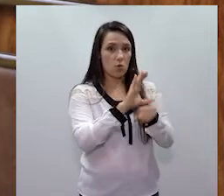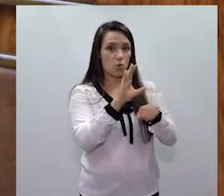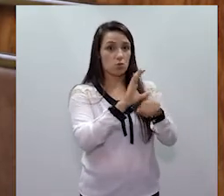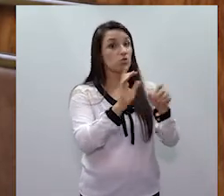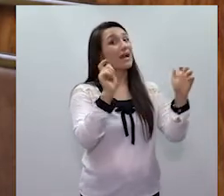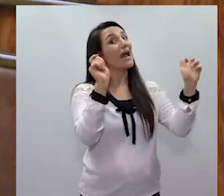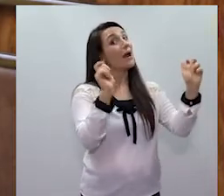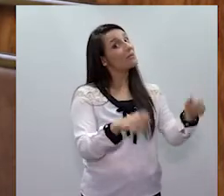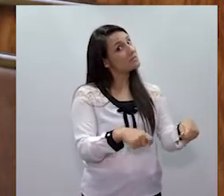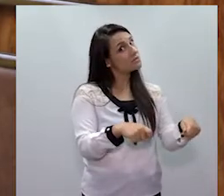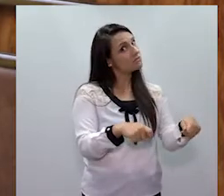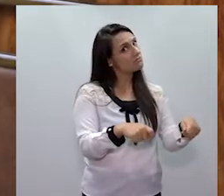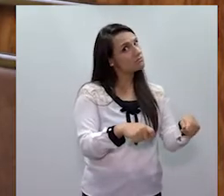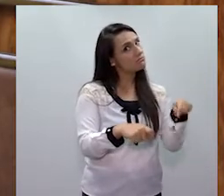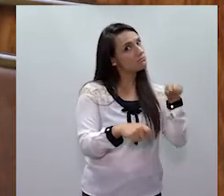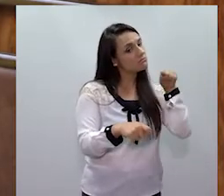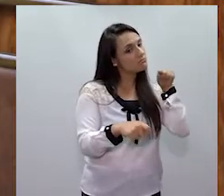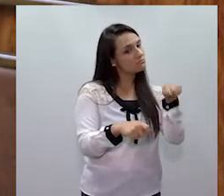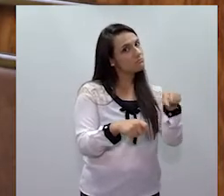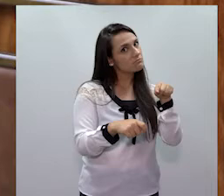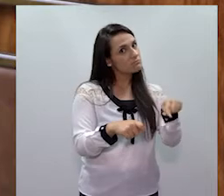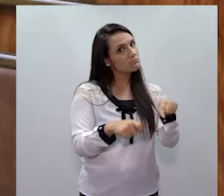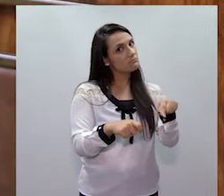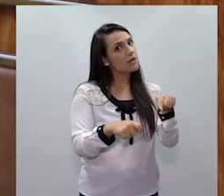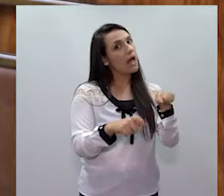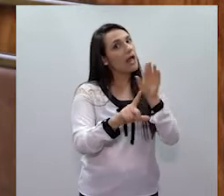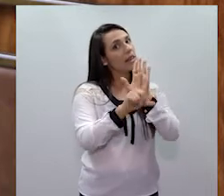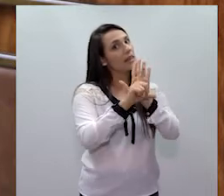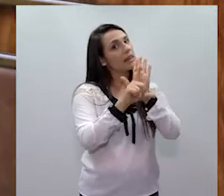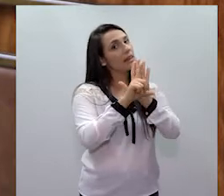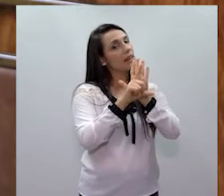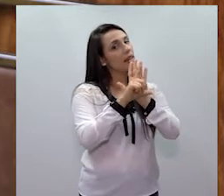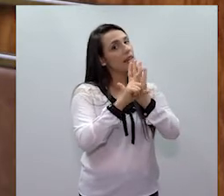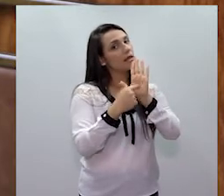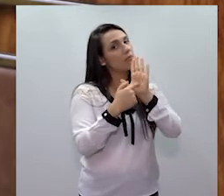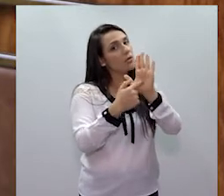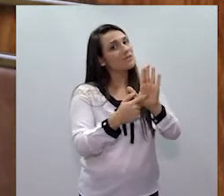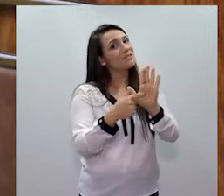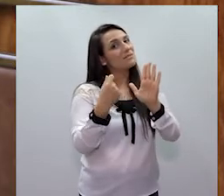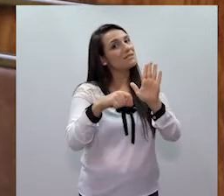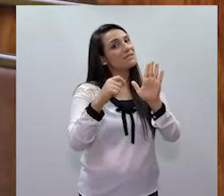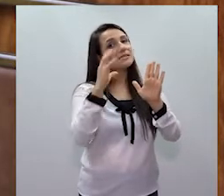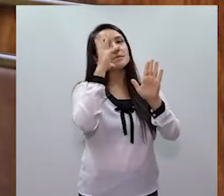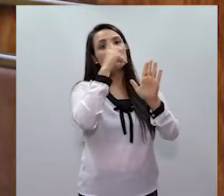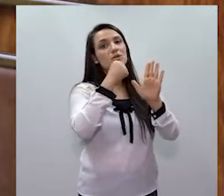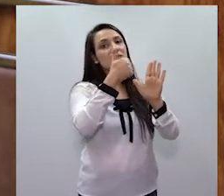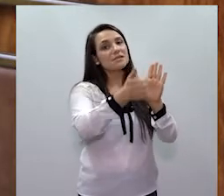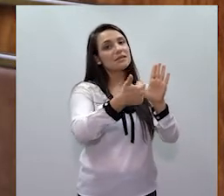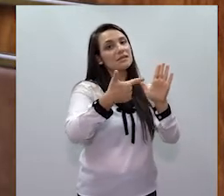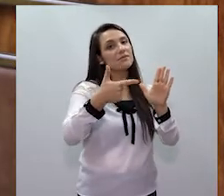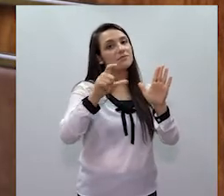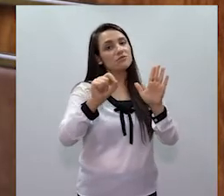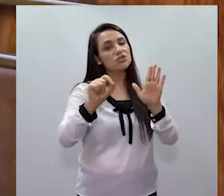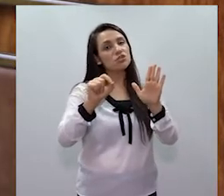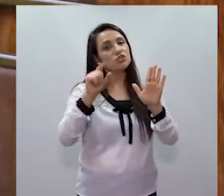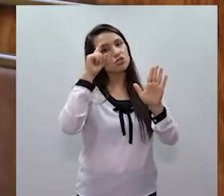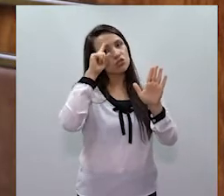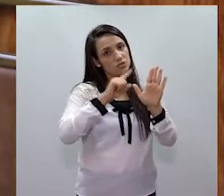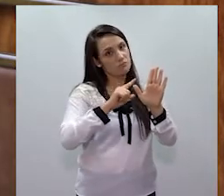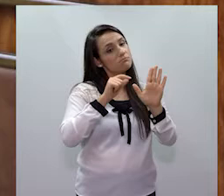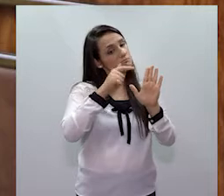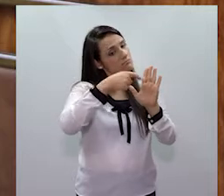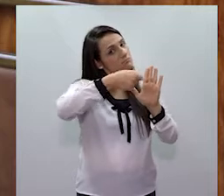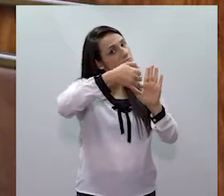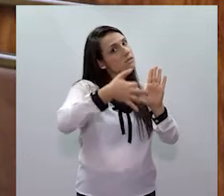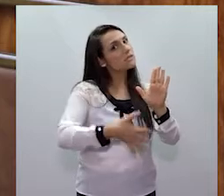adotar. Esse momento deve, pela lei, demorar 120 dias. Então, a partir do momento que a pessoa tiver